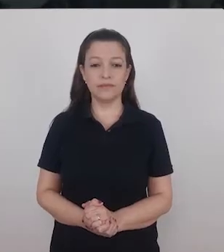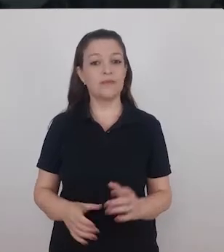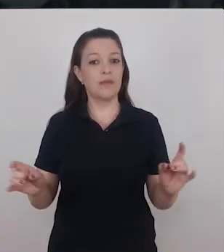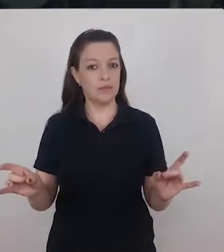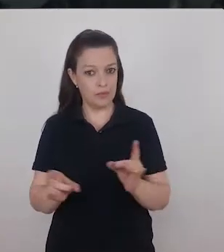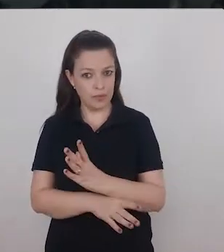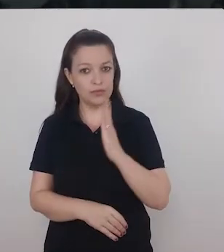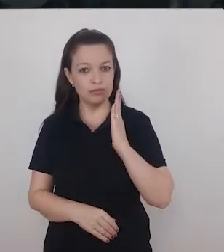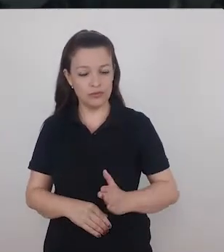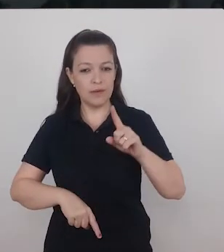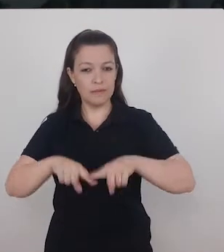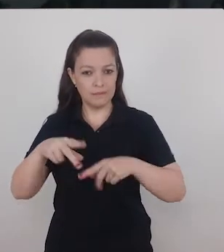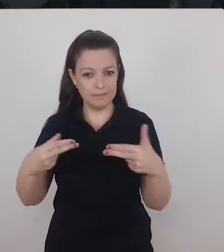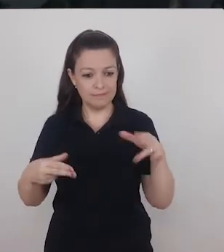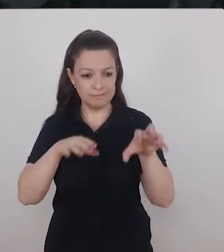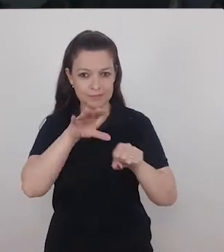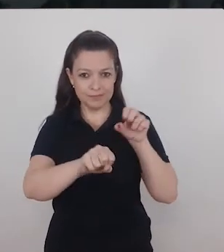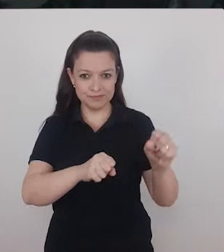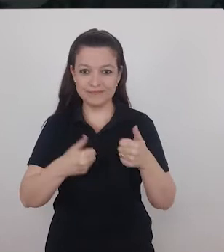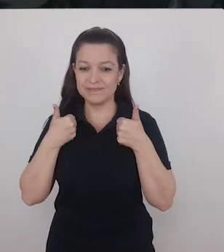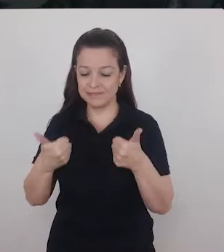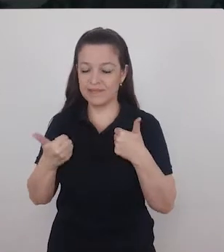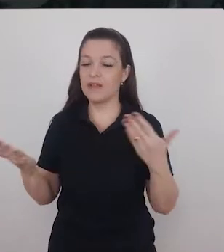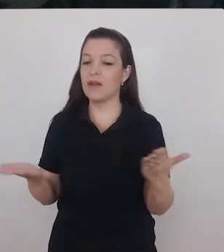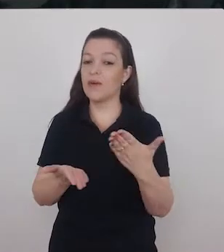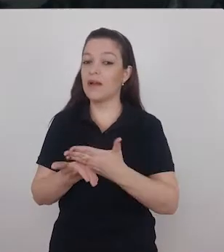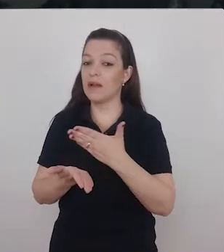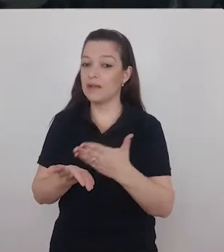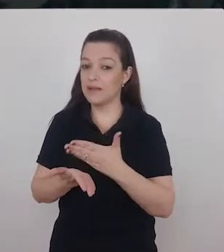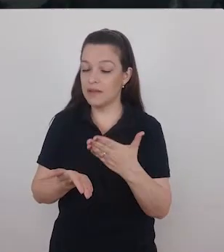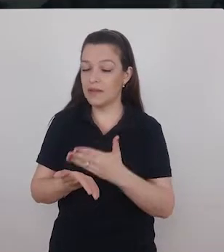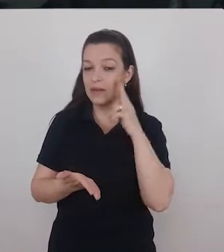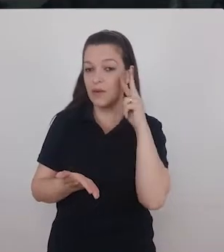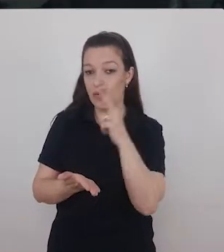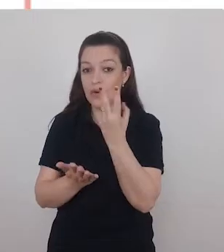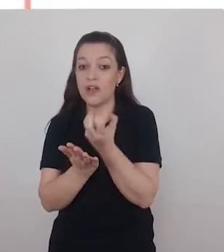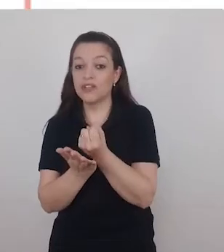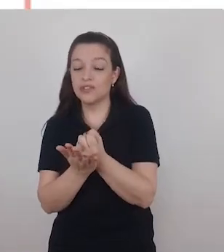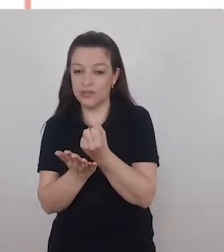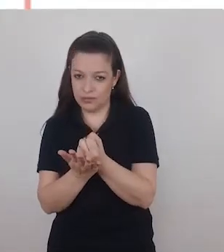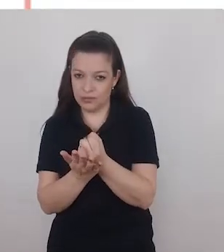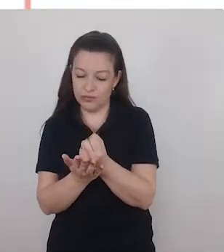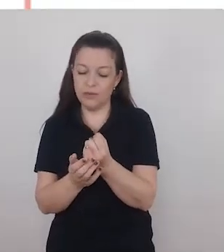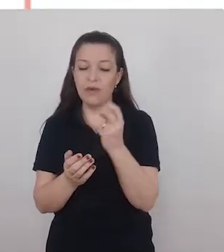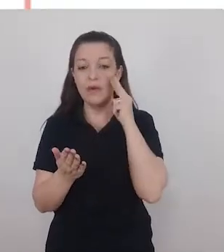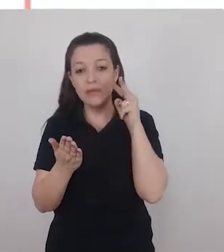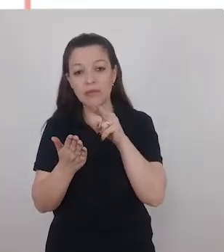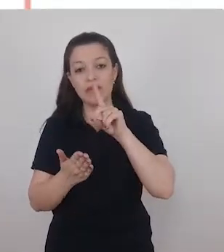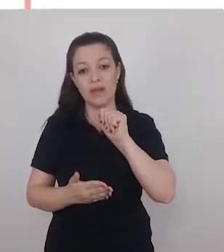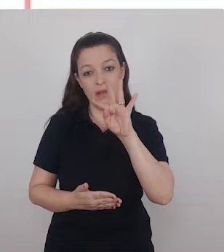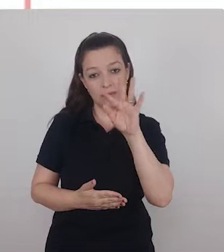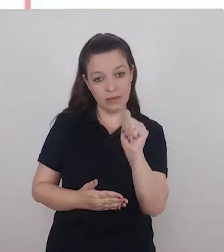Pronto, separaram os materiais? Agora peguem o caderno ou a folha de registro e anotem lá a data de hoje e a